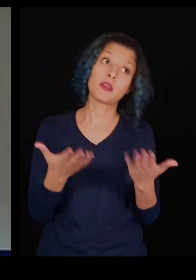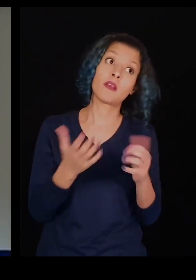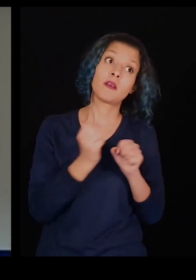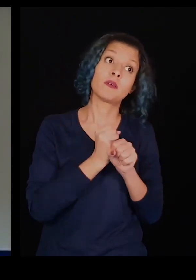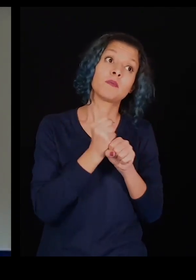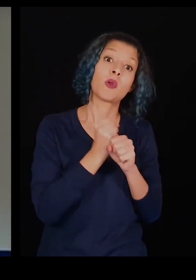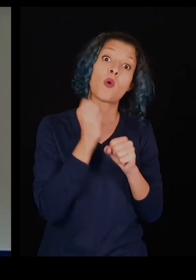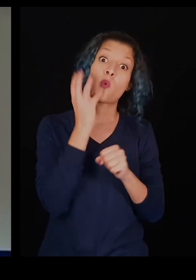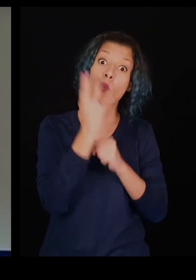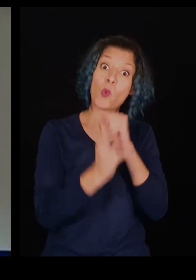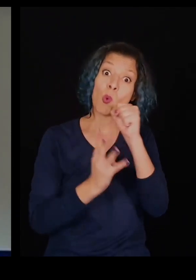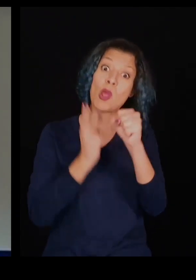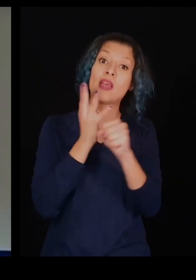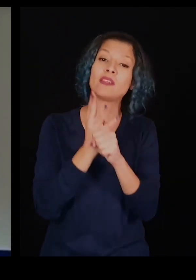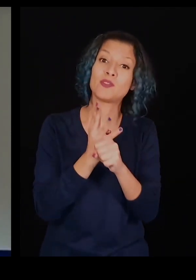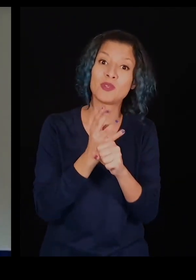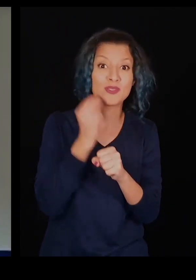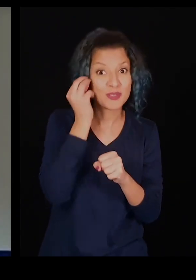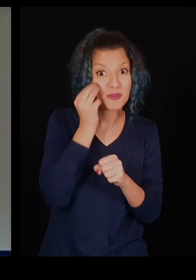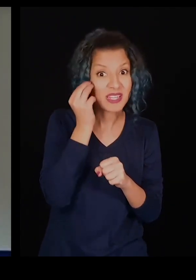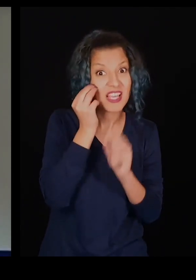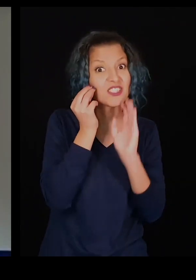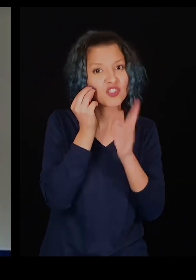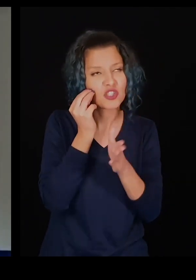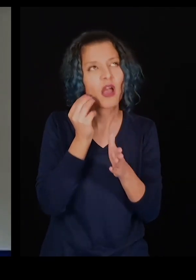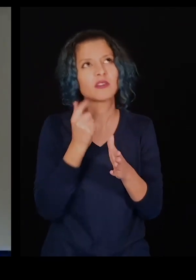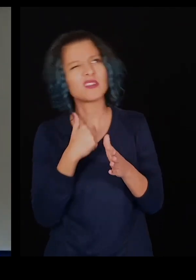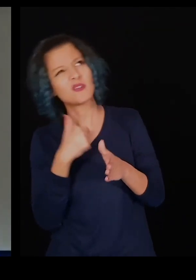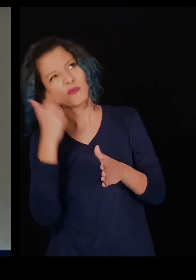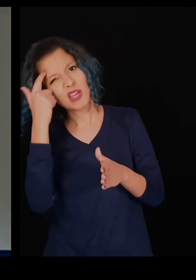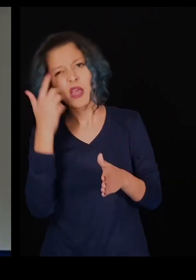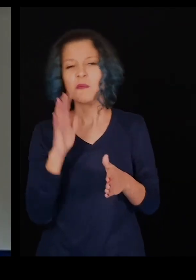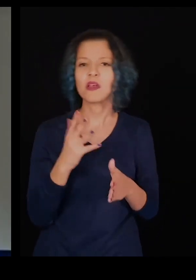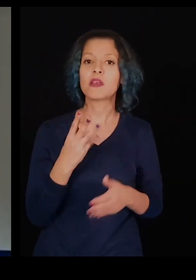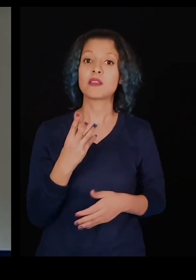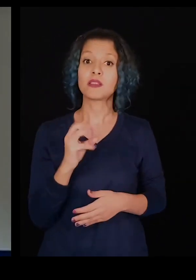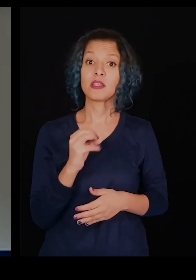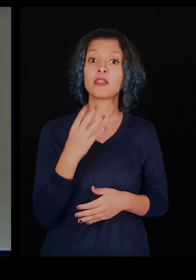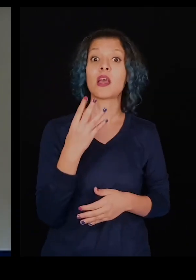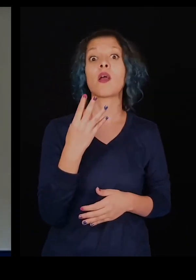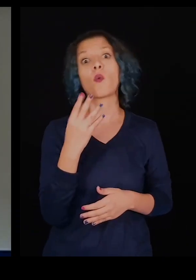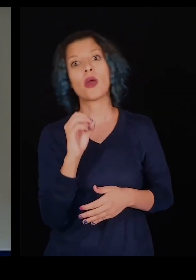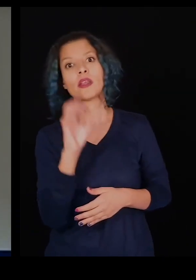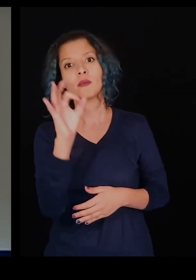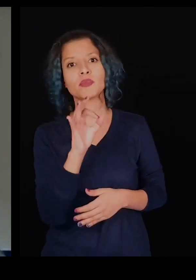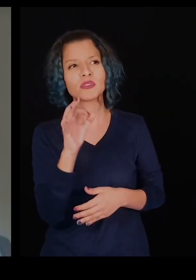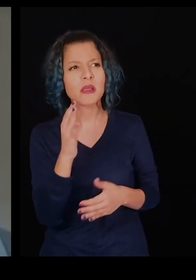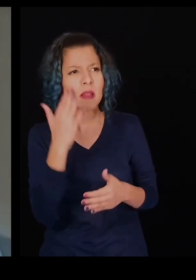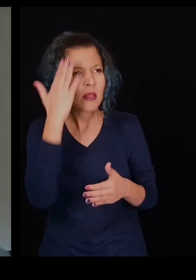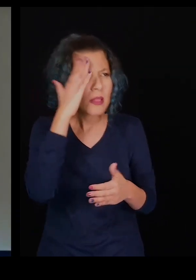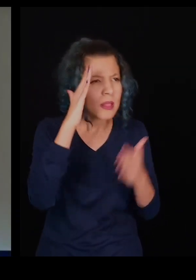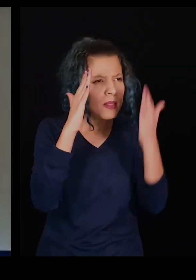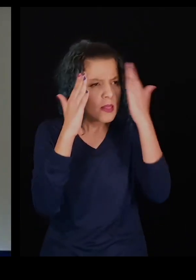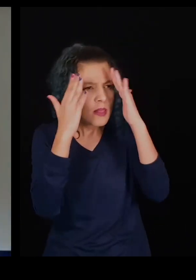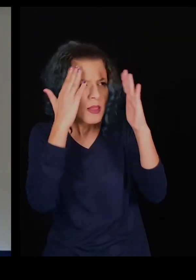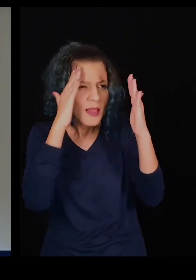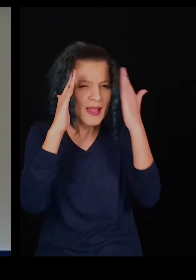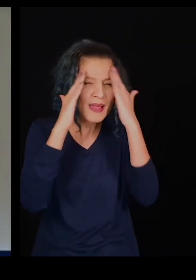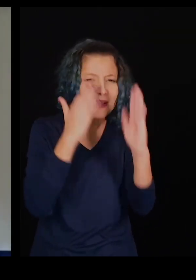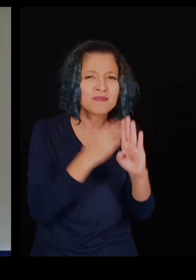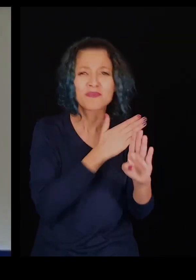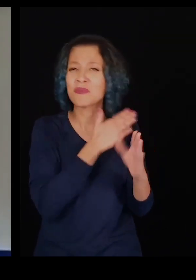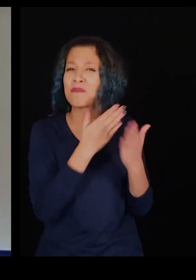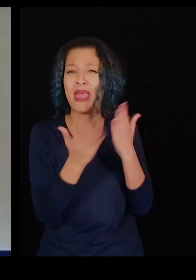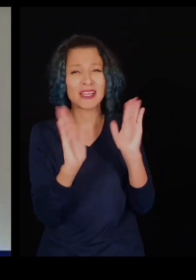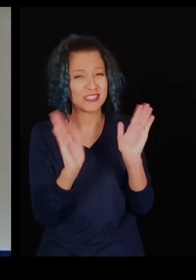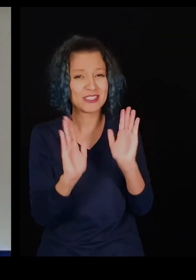4 anos nisso, eu entendo por volta de 30% a 40% do que está dito lá, mas o mais importante não é isso, o mais importante